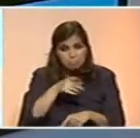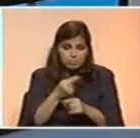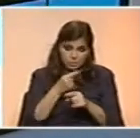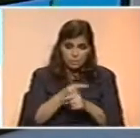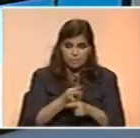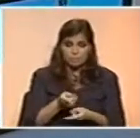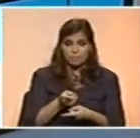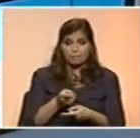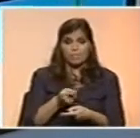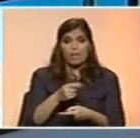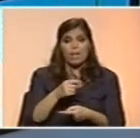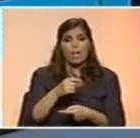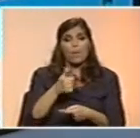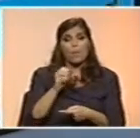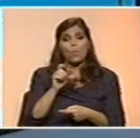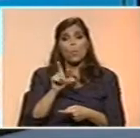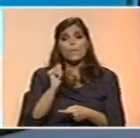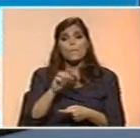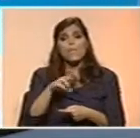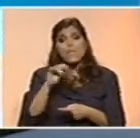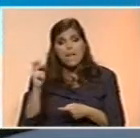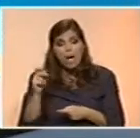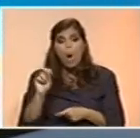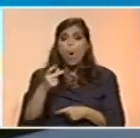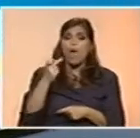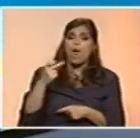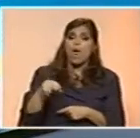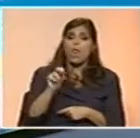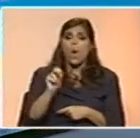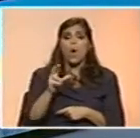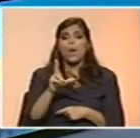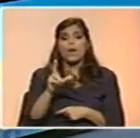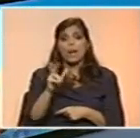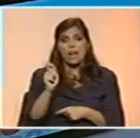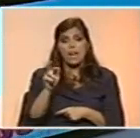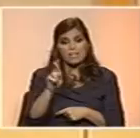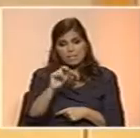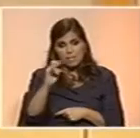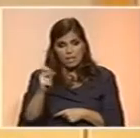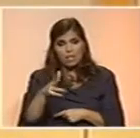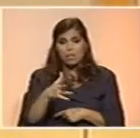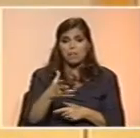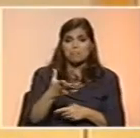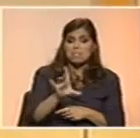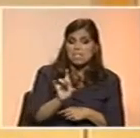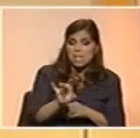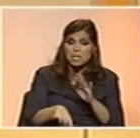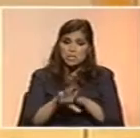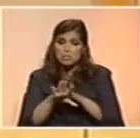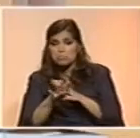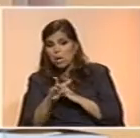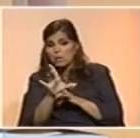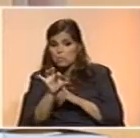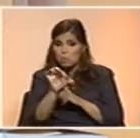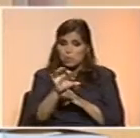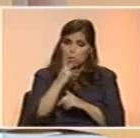com... Em que idades geralmente é que aparecem mais este tipo de perturbações? Estamos a falar em 12, 16, 18 anos. Maria João,